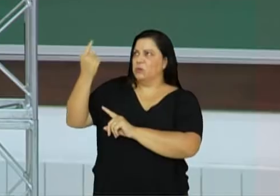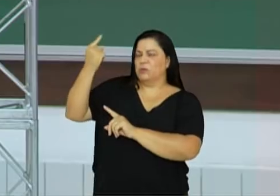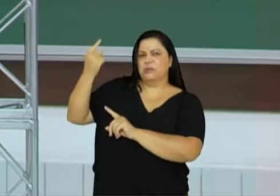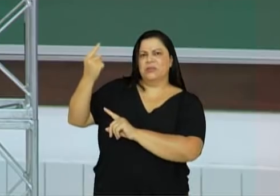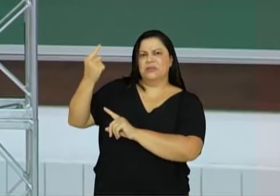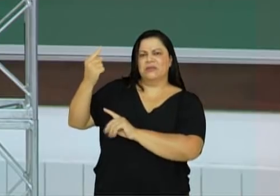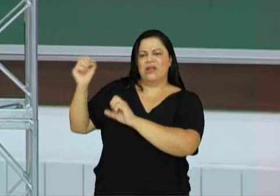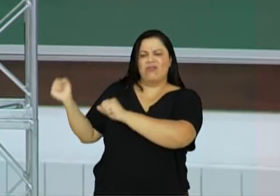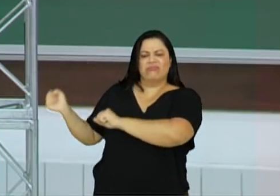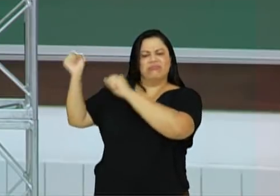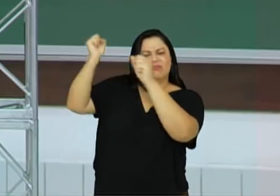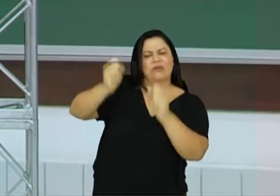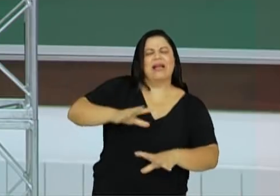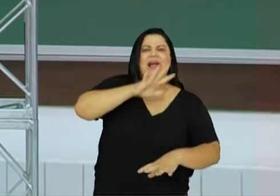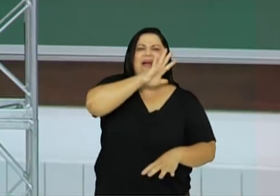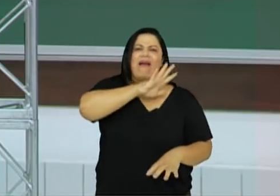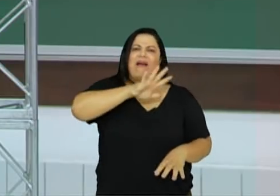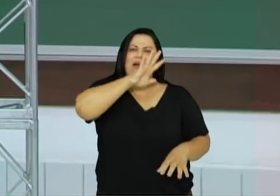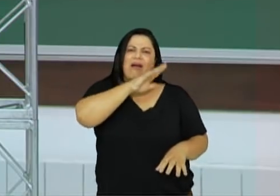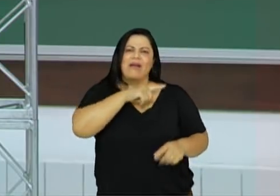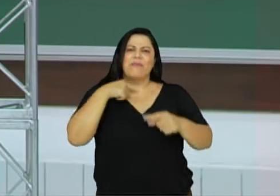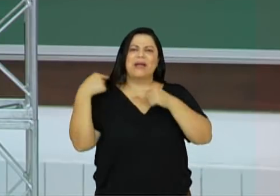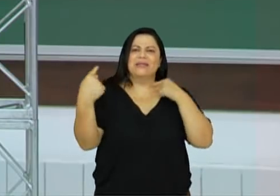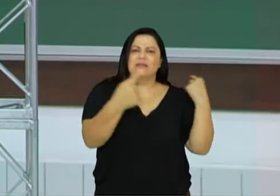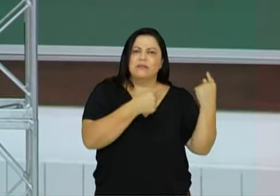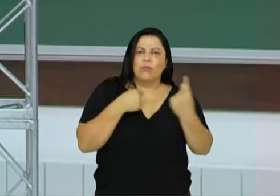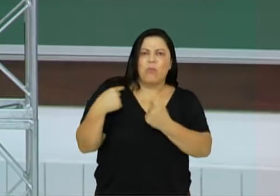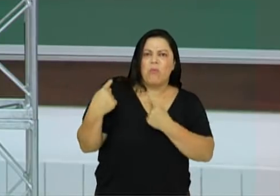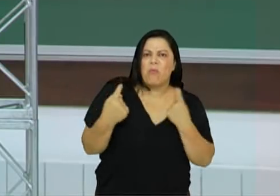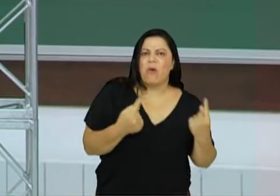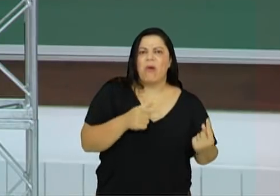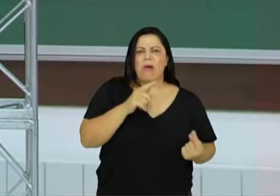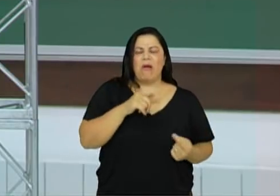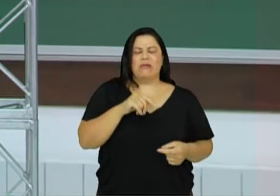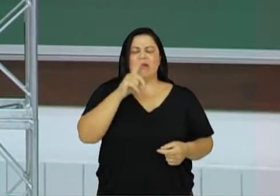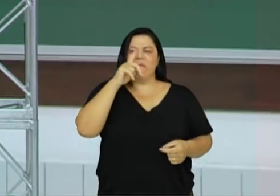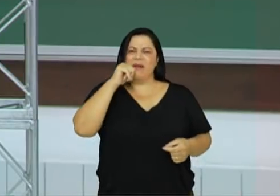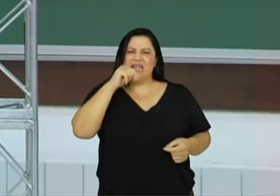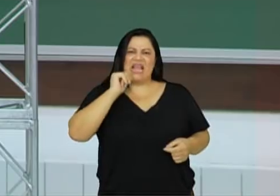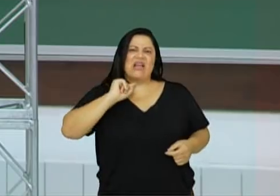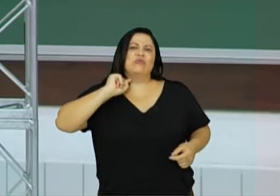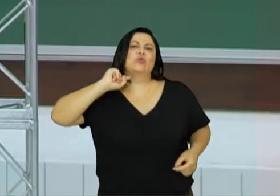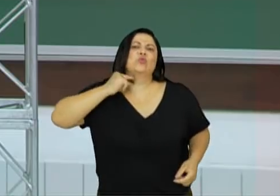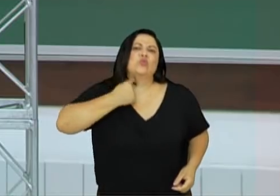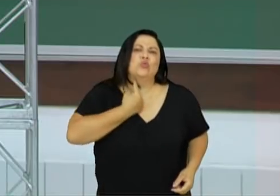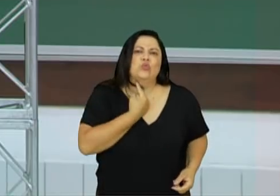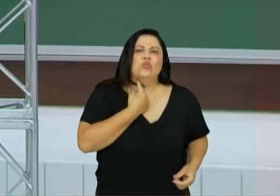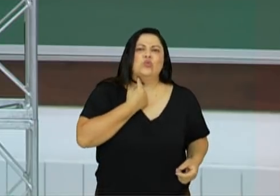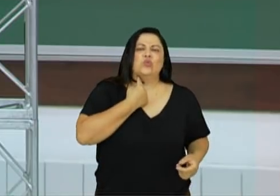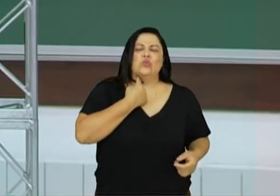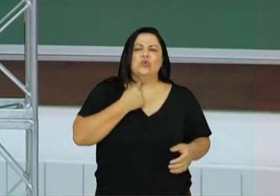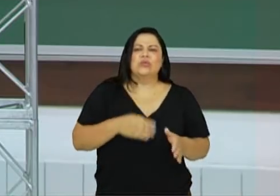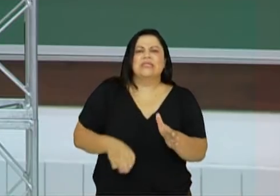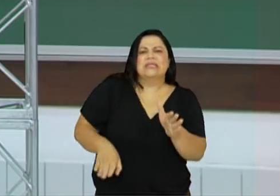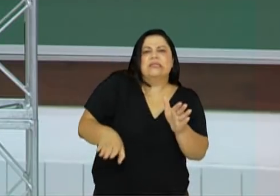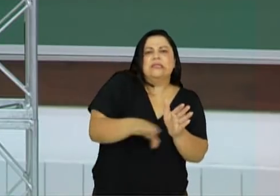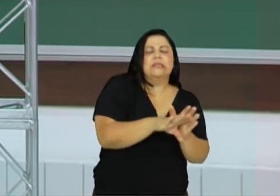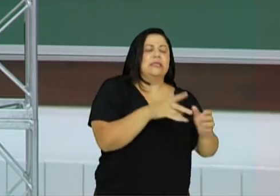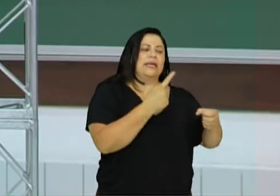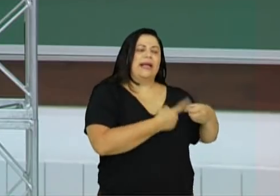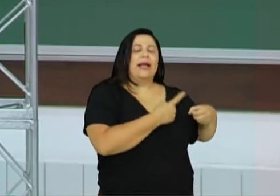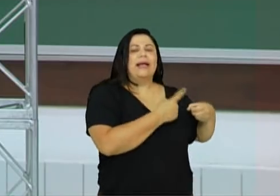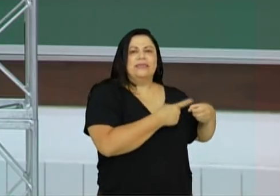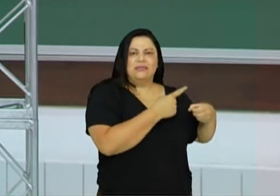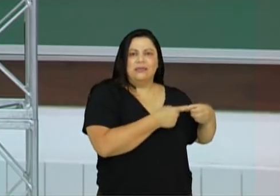animais mortos no aqueduto, amarravam esses animais ali para que a água fosse contaminada até chegar às cidades. Então,